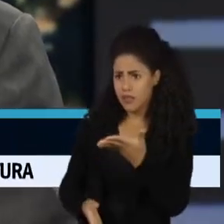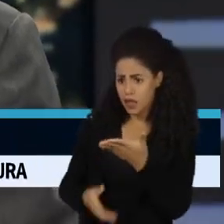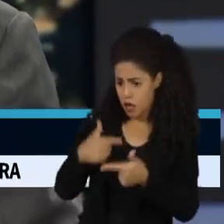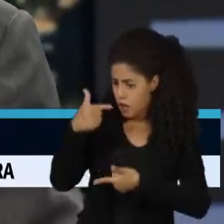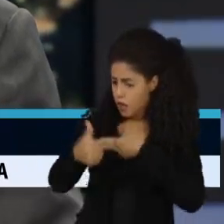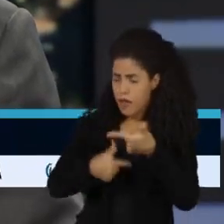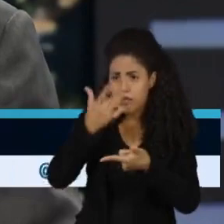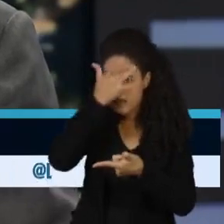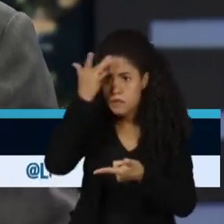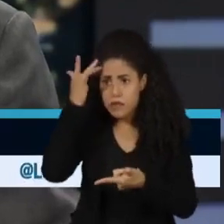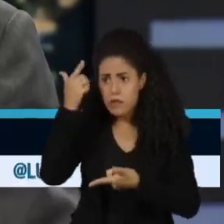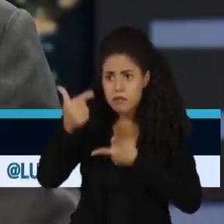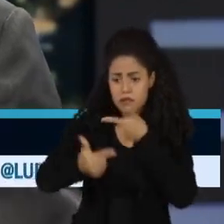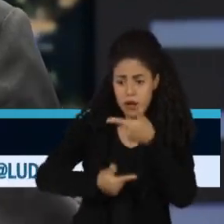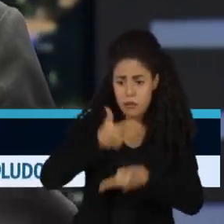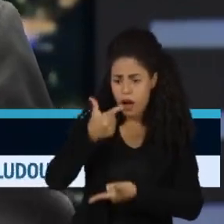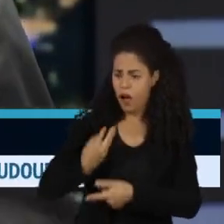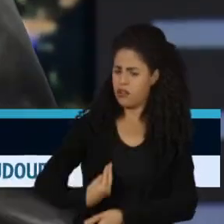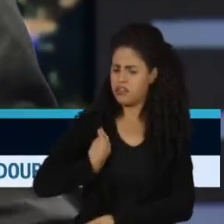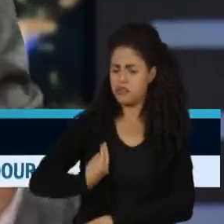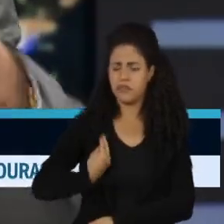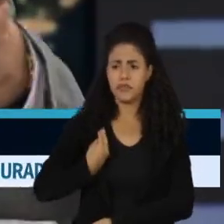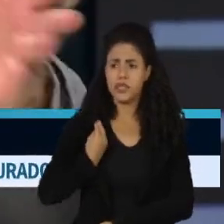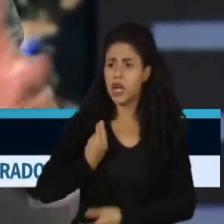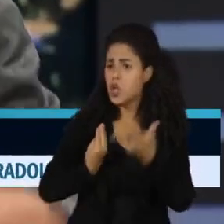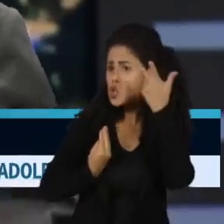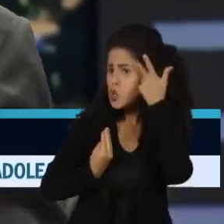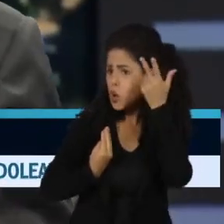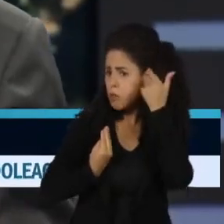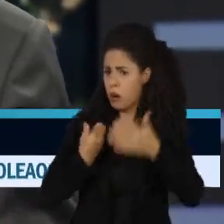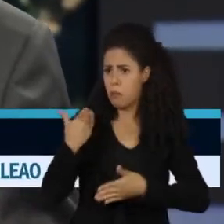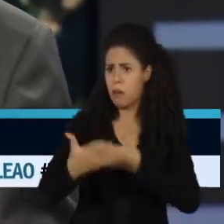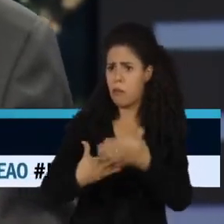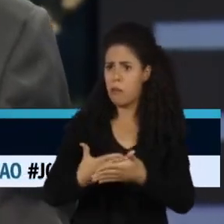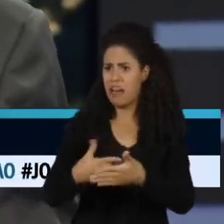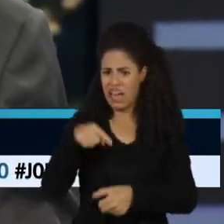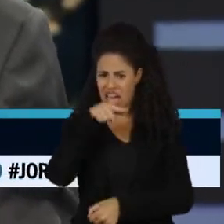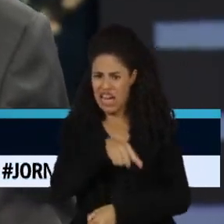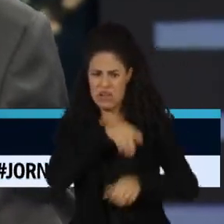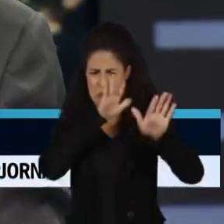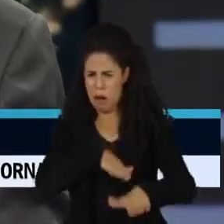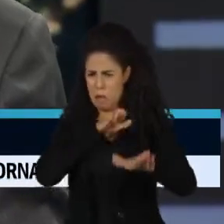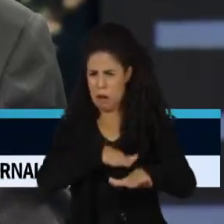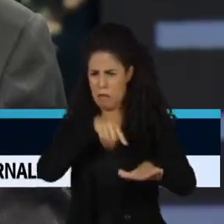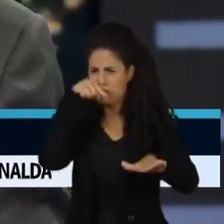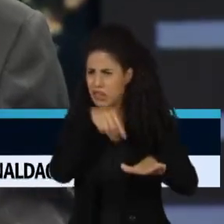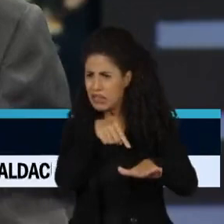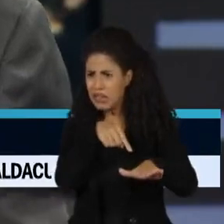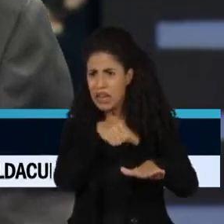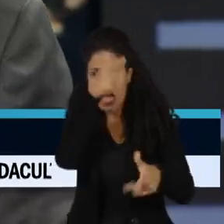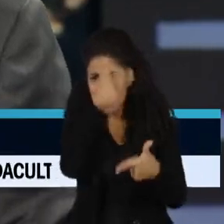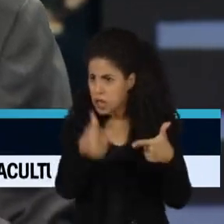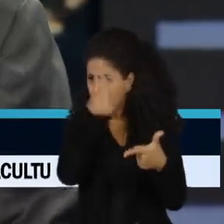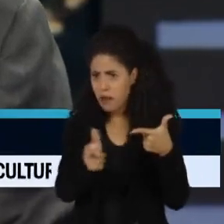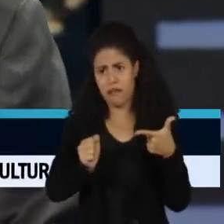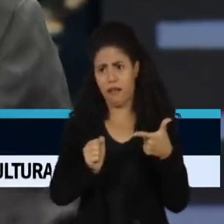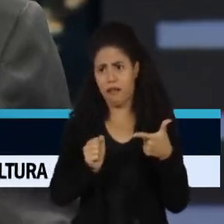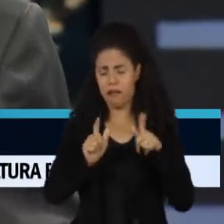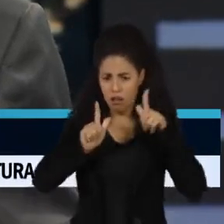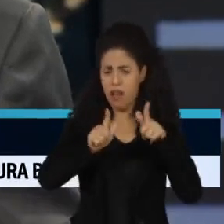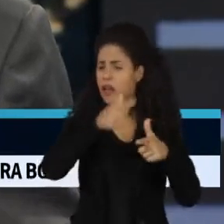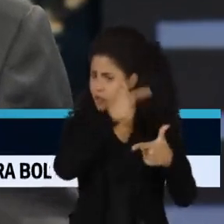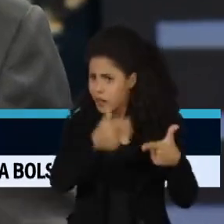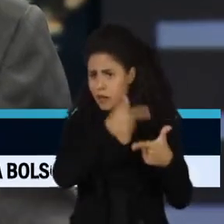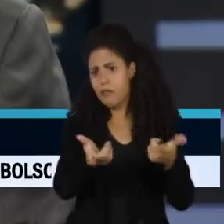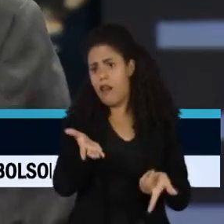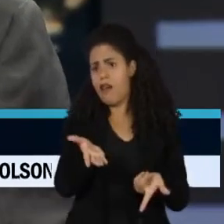trabalha quem tá seguindo a vida resolvendo e não quem tá ali atrapalhando a vida dos outros isso não é patriota né quando alguns